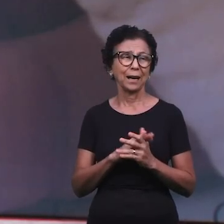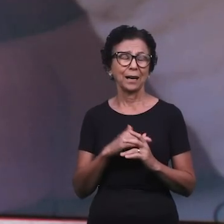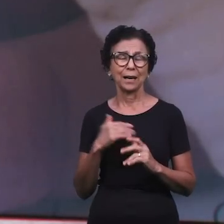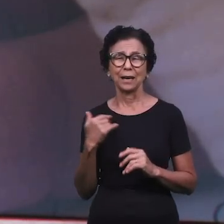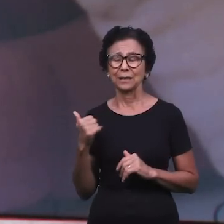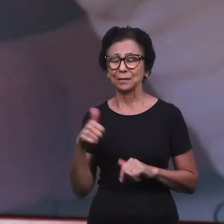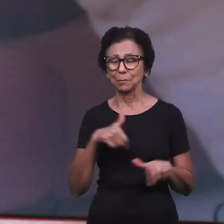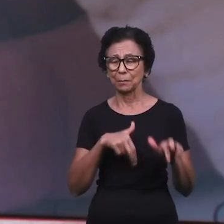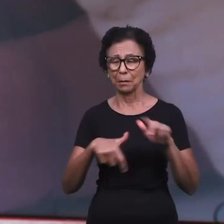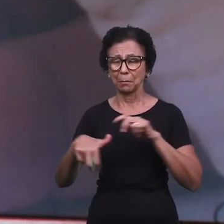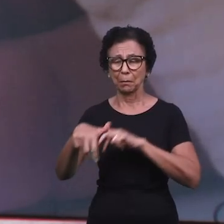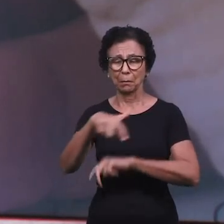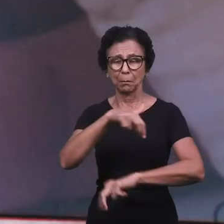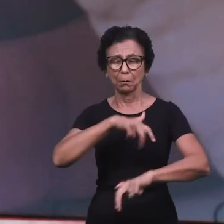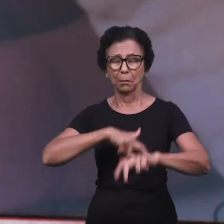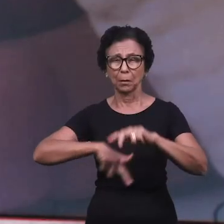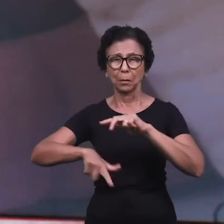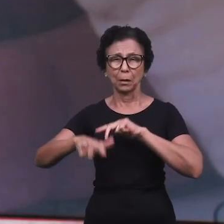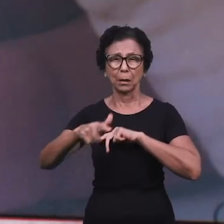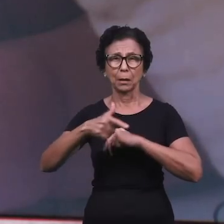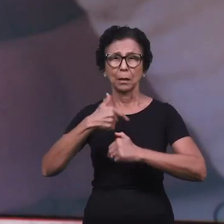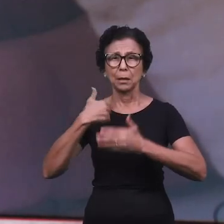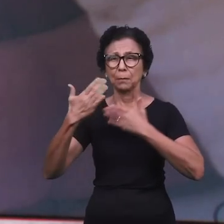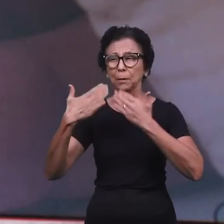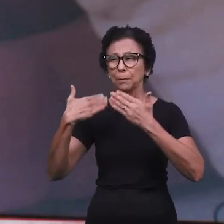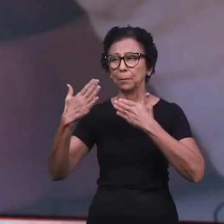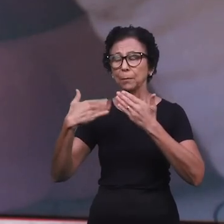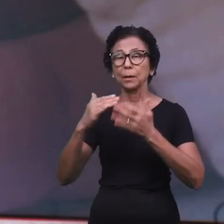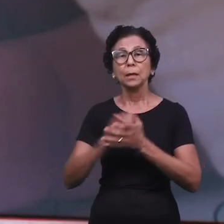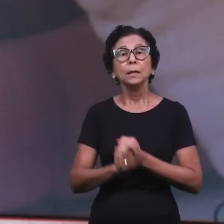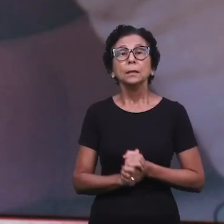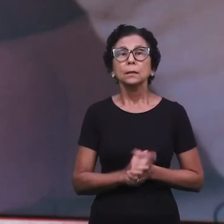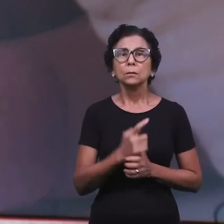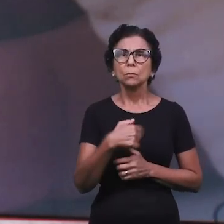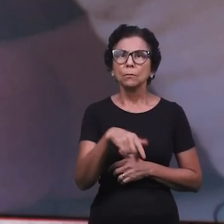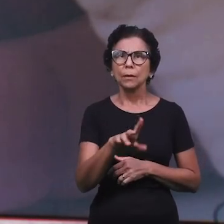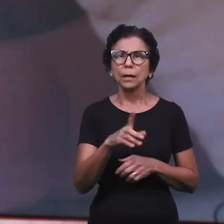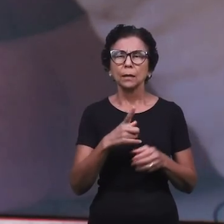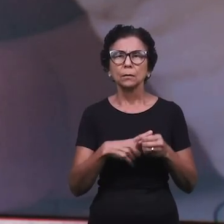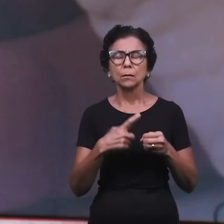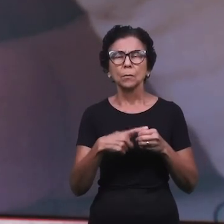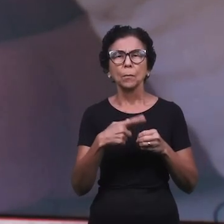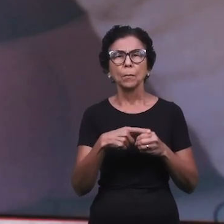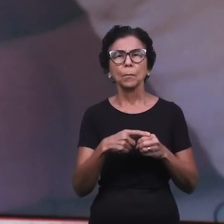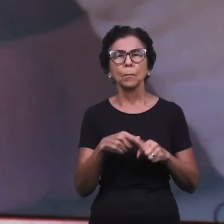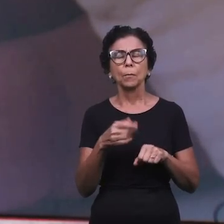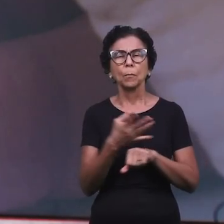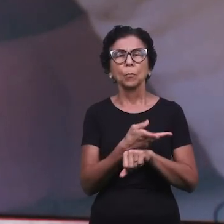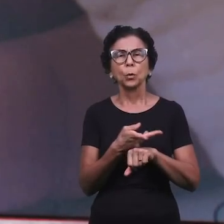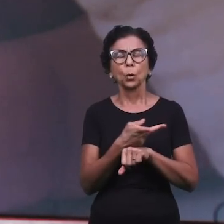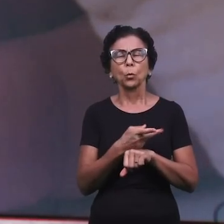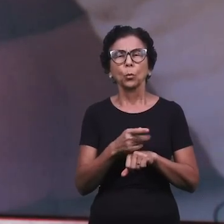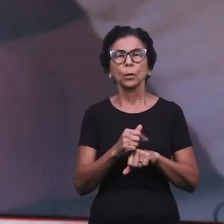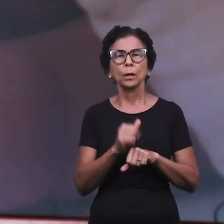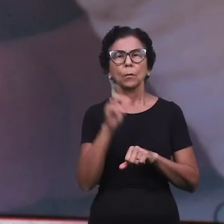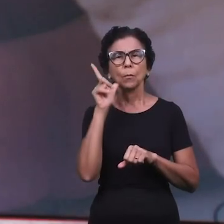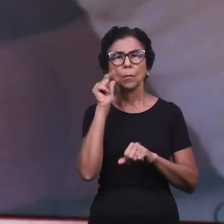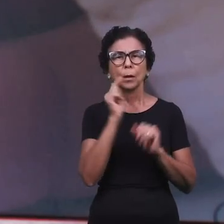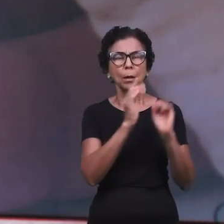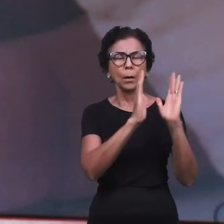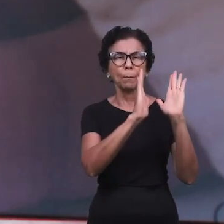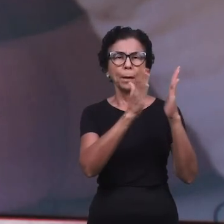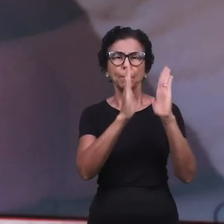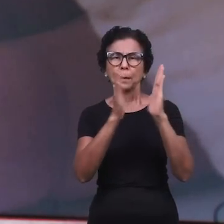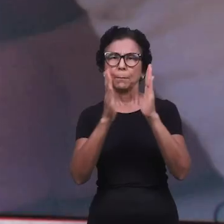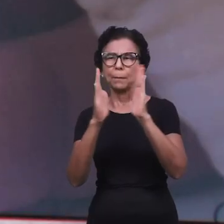ter uma concentração. Então, olha, procura uma biblioteca, às vezes, na sua cidade, na sua região, uma faculdade, que às